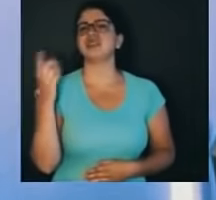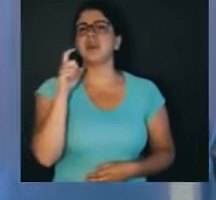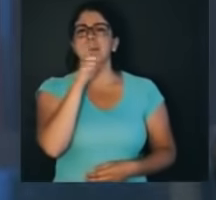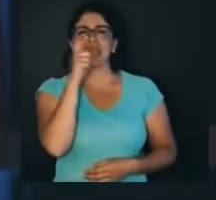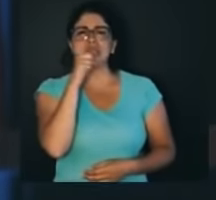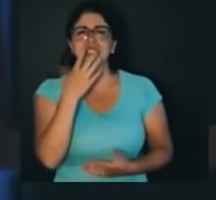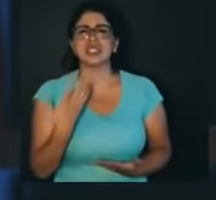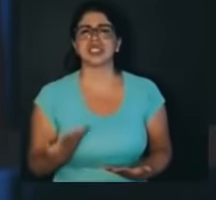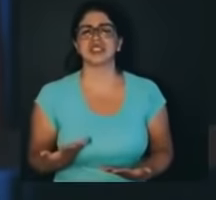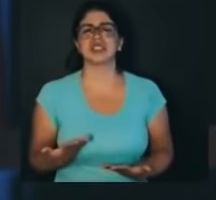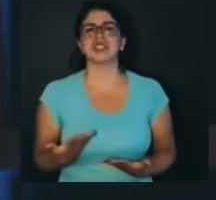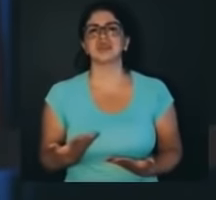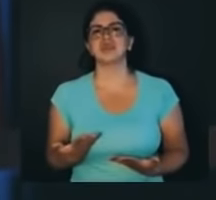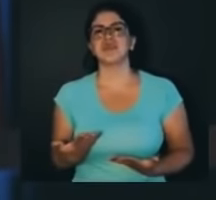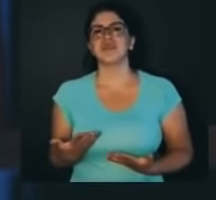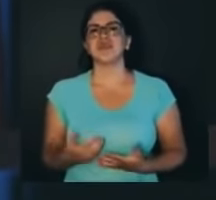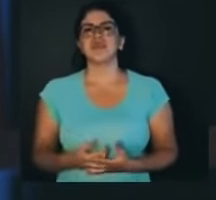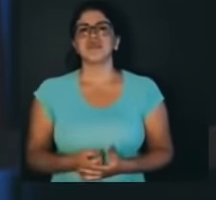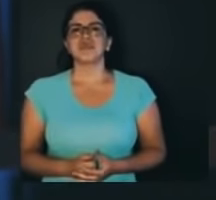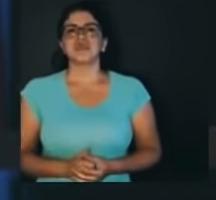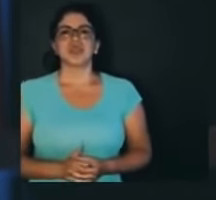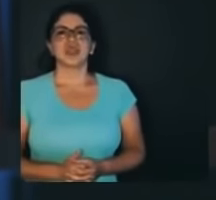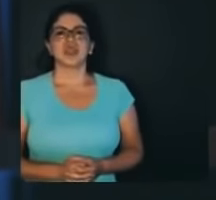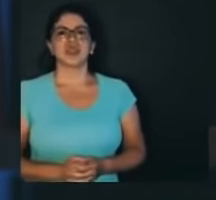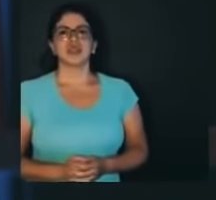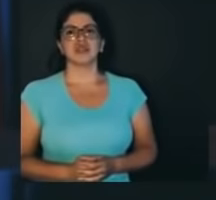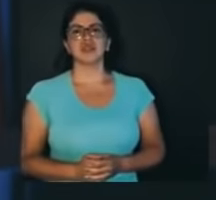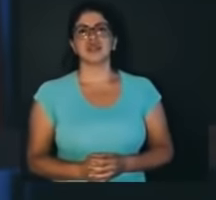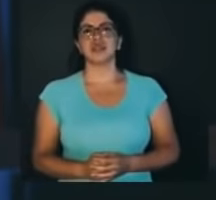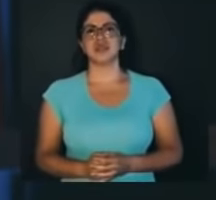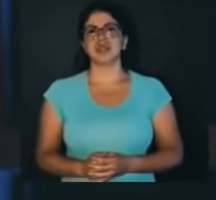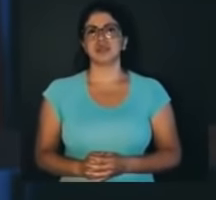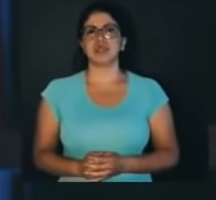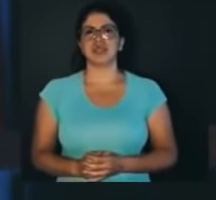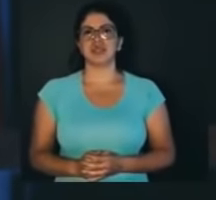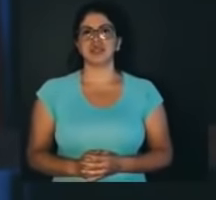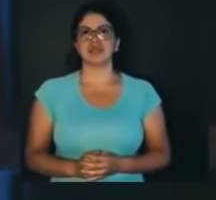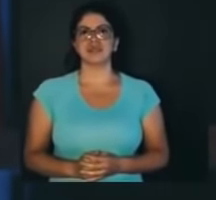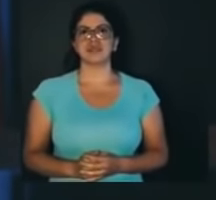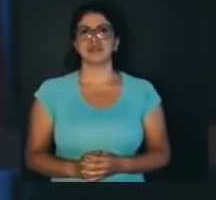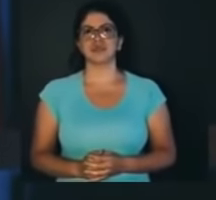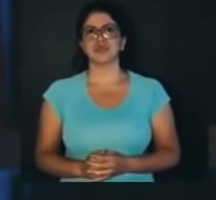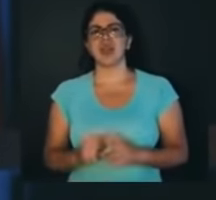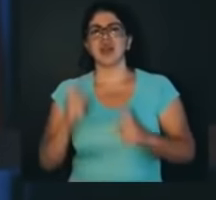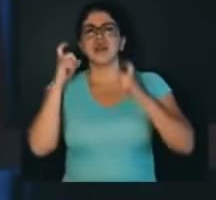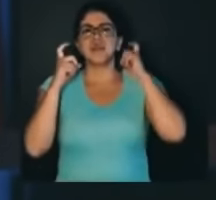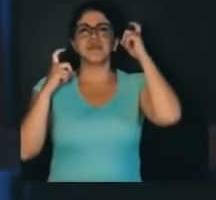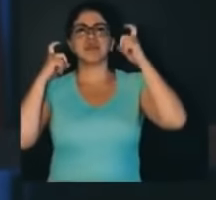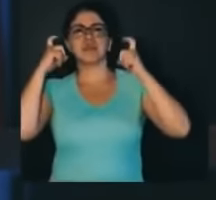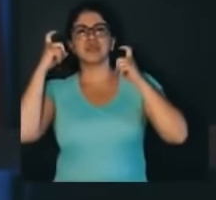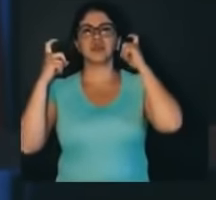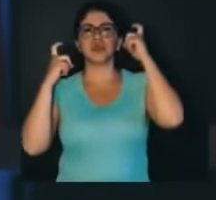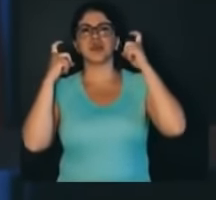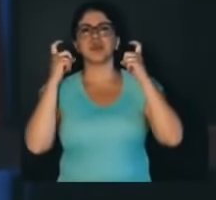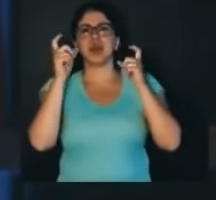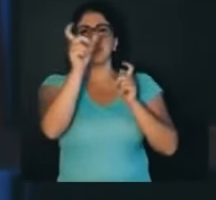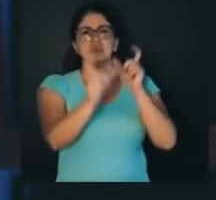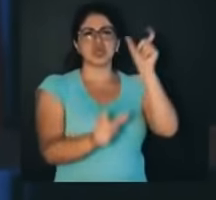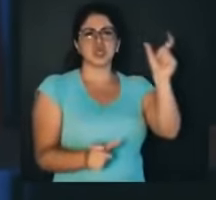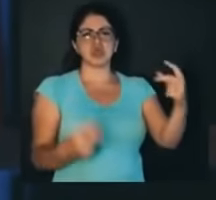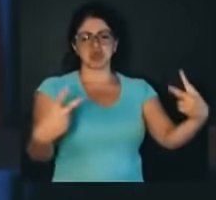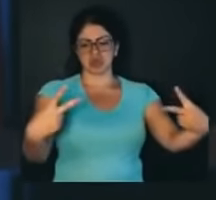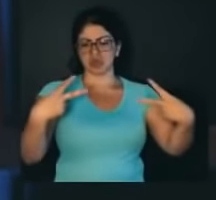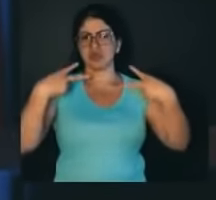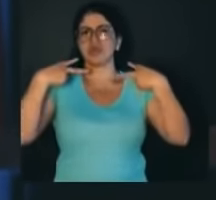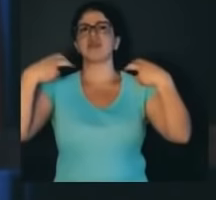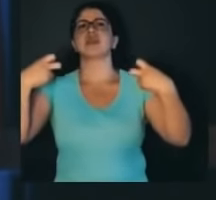mais preocupados com aquilo que é a aparência pública e não aquilo que é a vivência real em suas